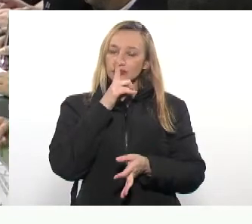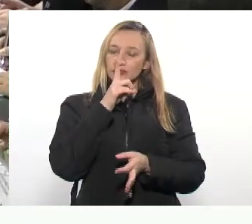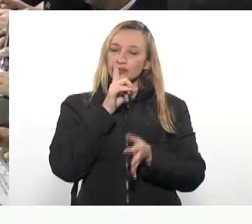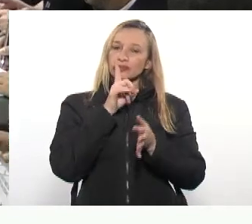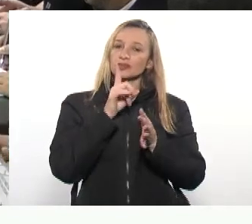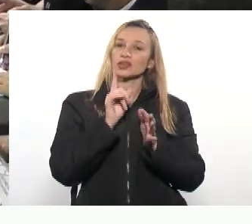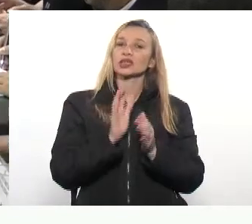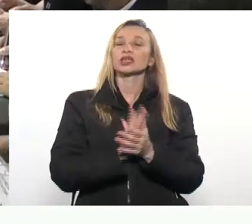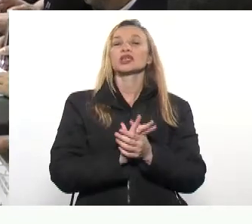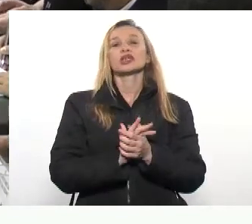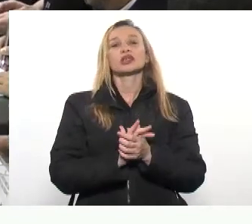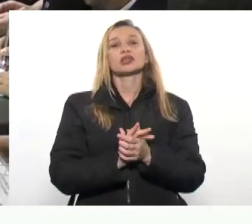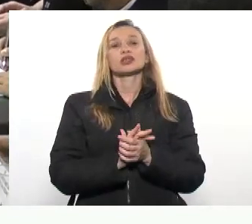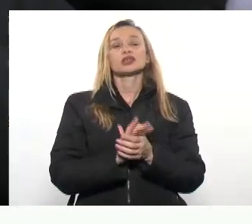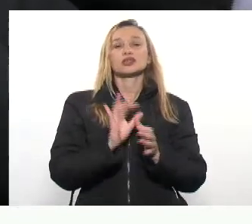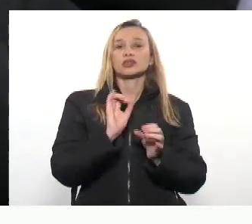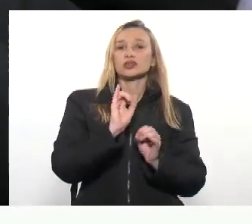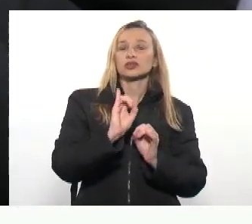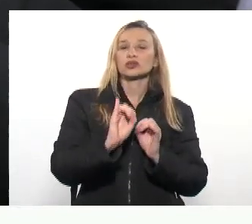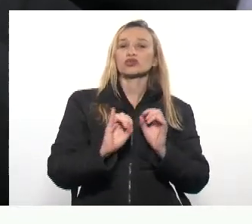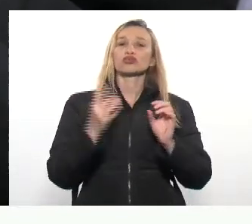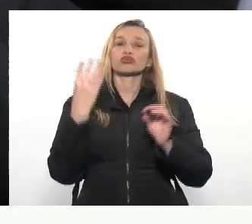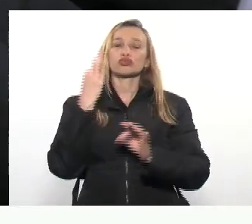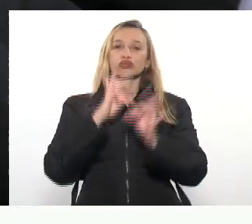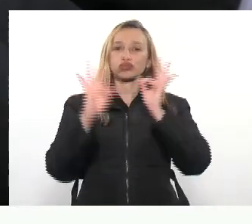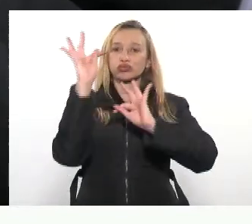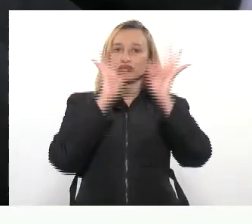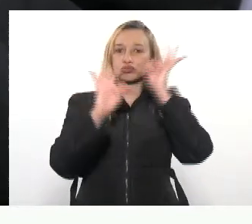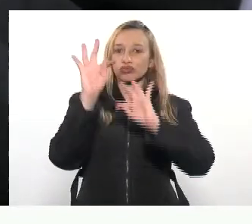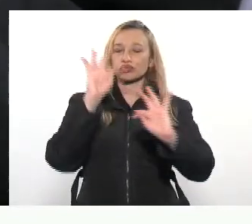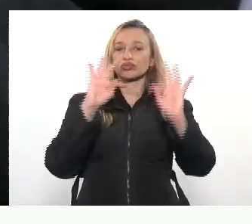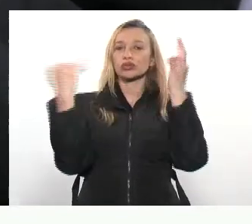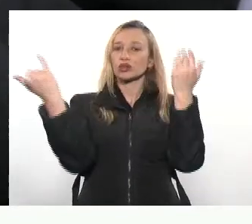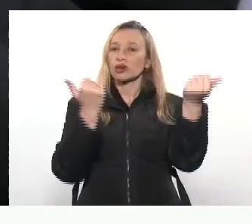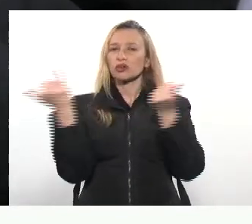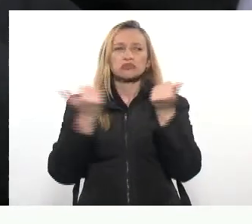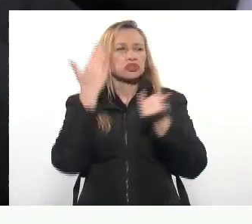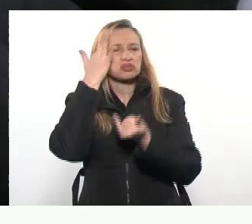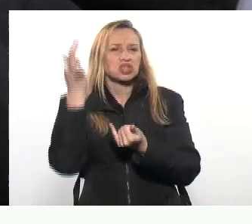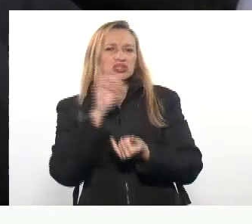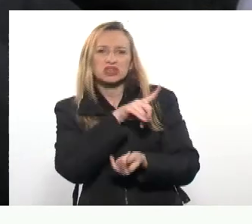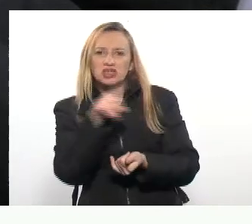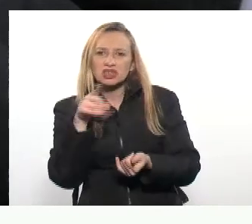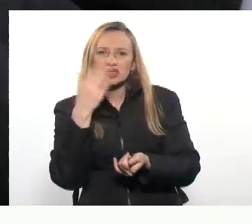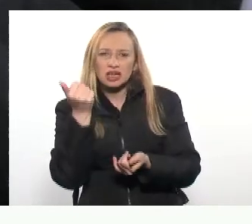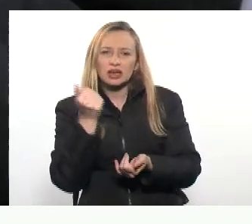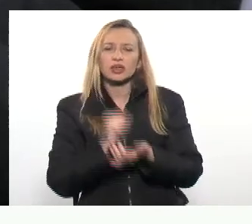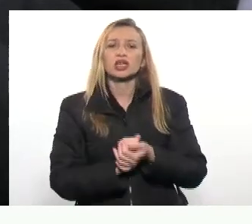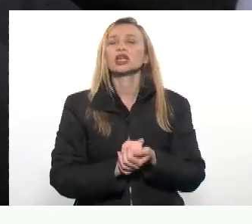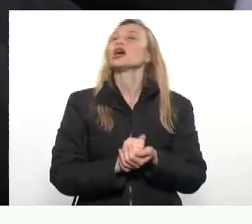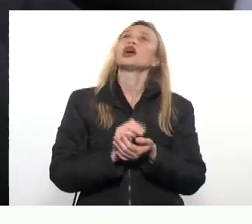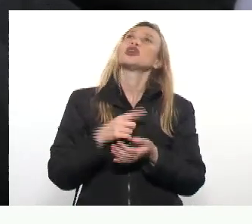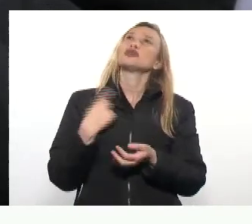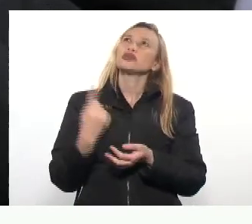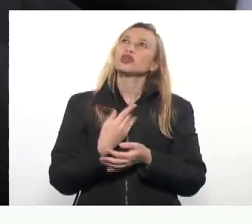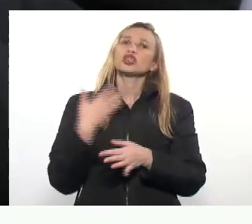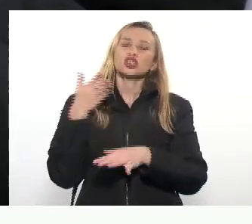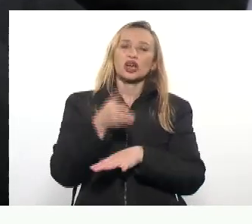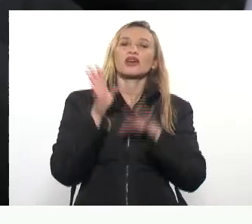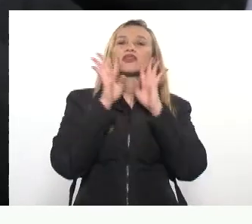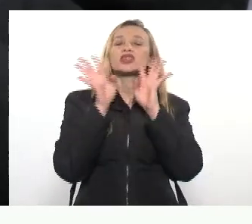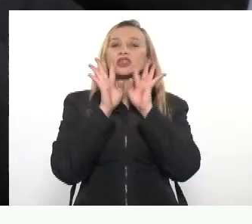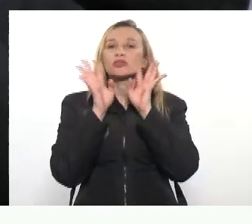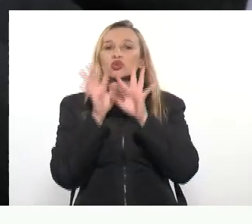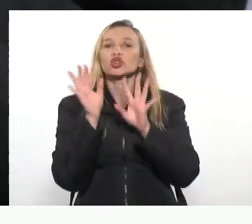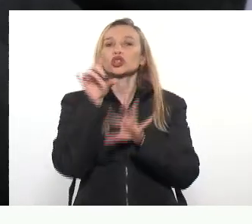no quesito tecnologia da informação. Tá? Não sei se você já sabe, nós já estamos no Facebook, estamos